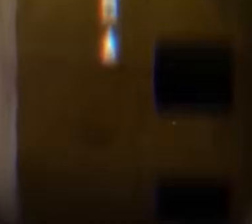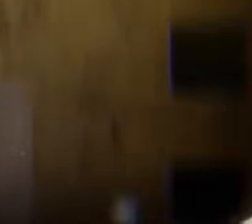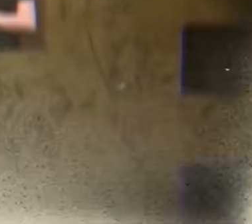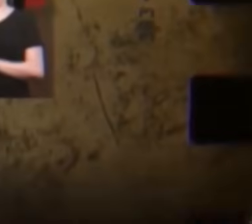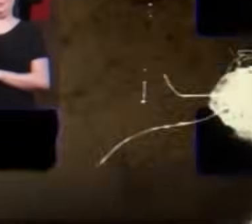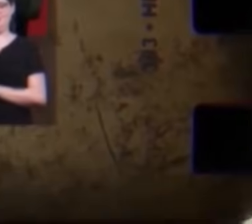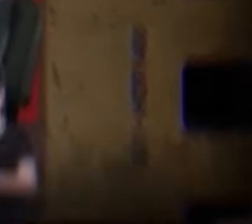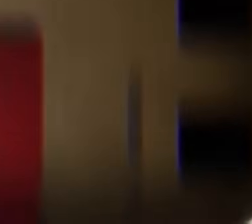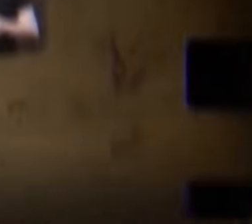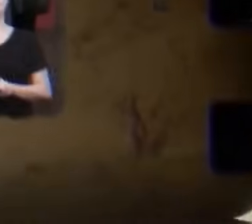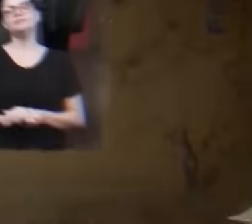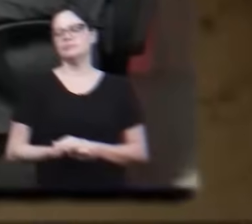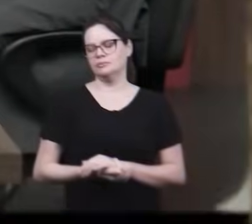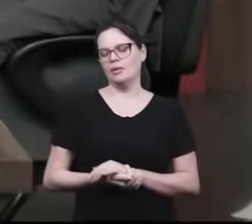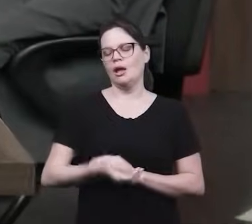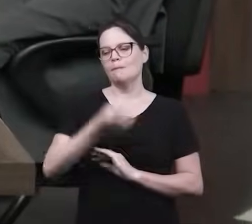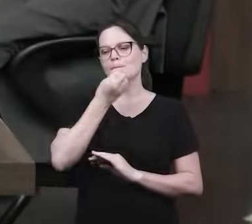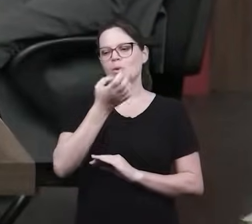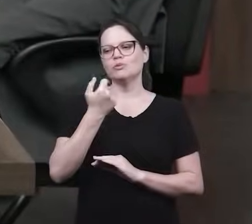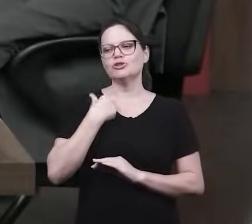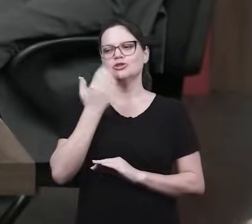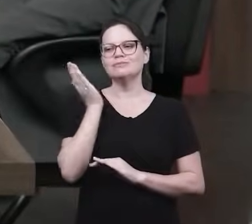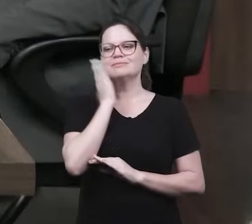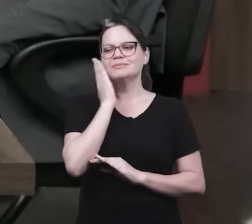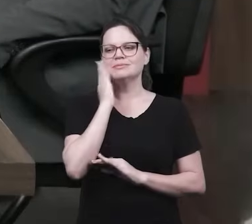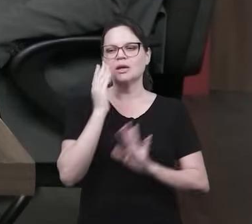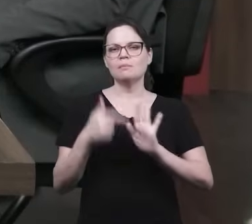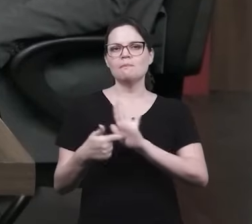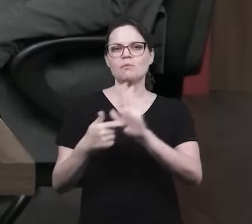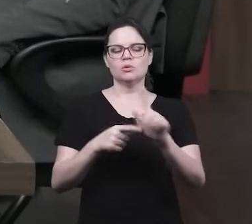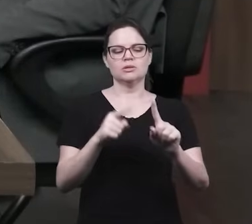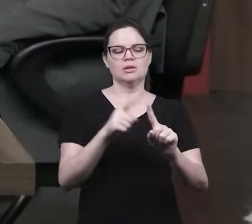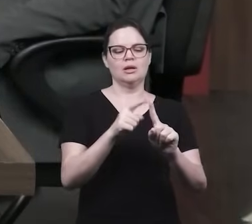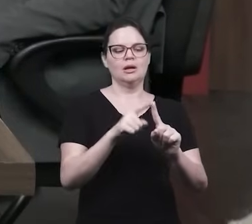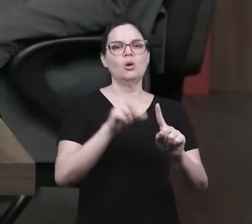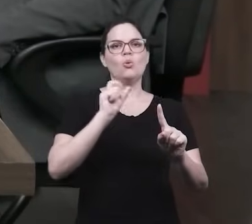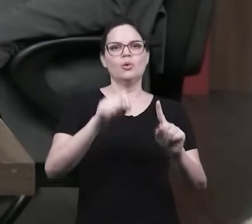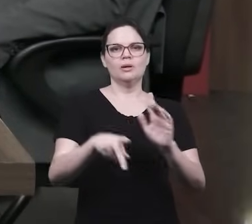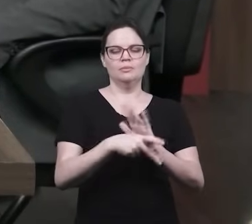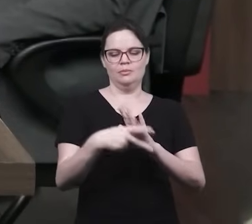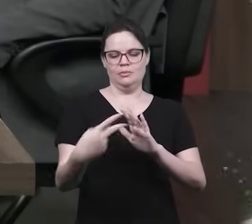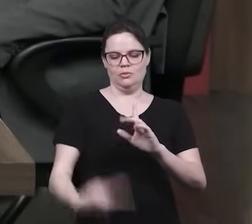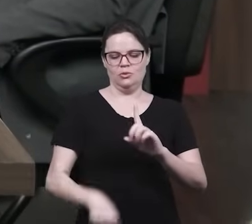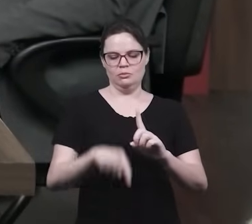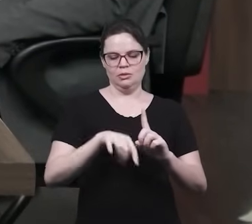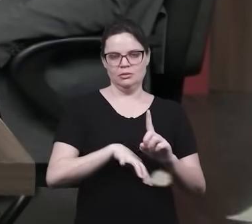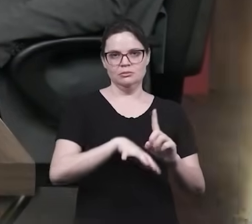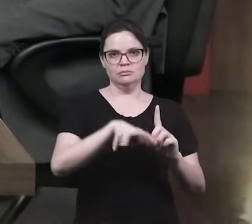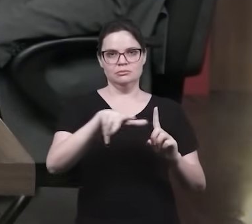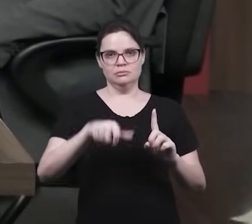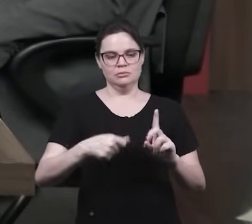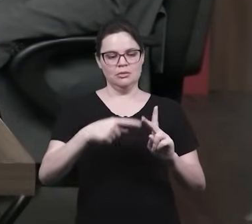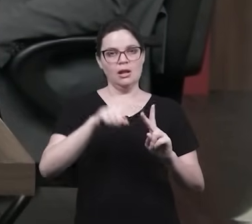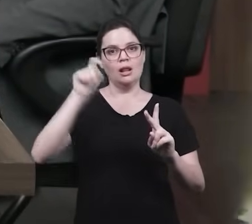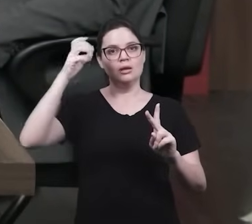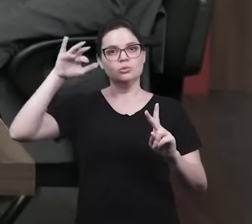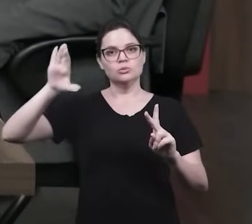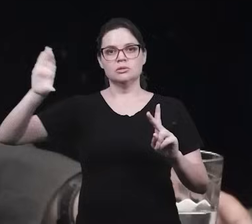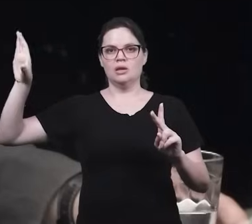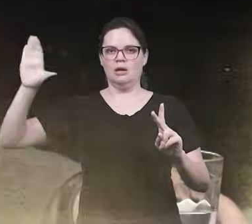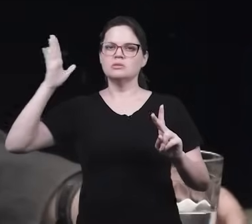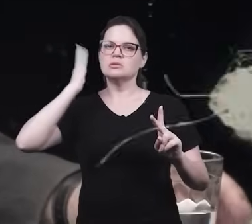planeta Terra. O próprio texto ele já faz essa separação entre aquilo que é da obra criadora e daquilo que é da obra